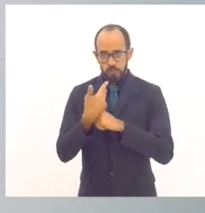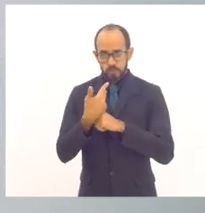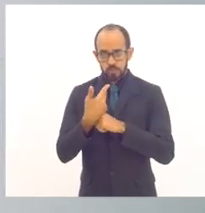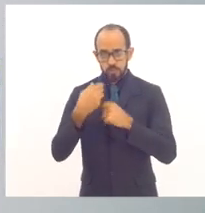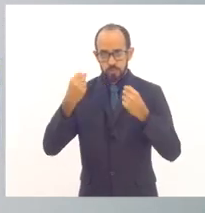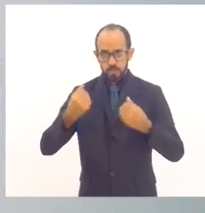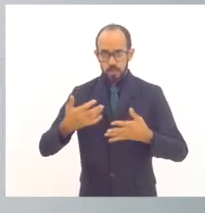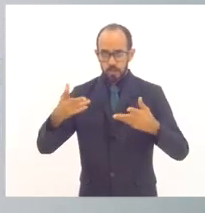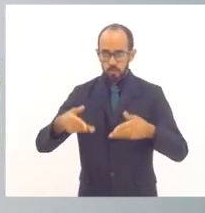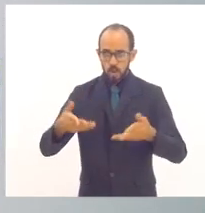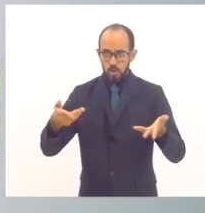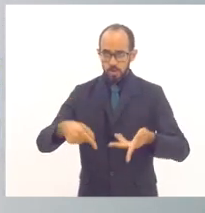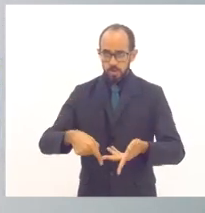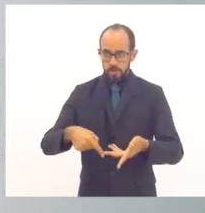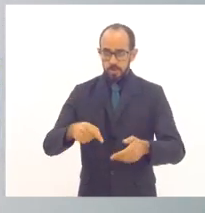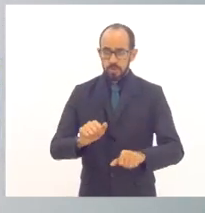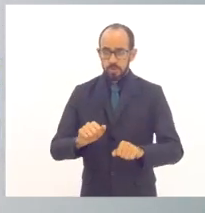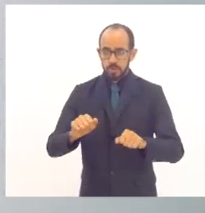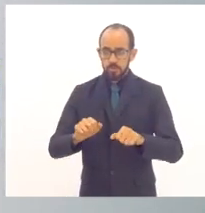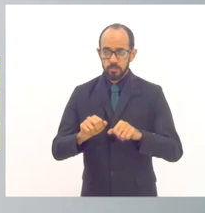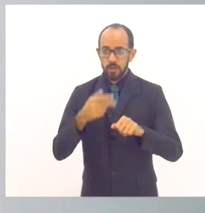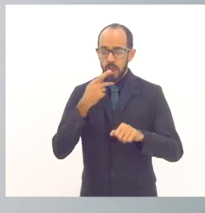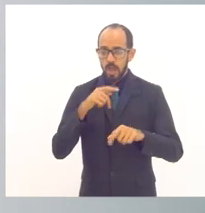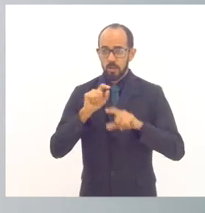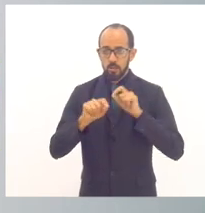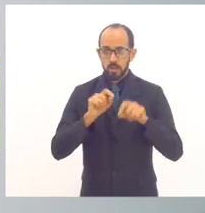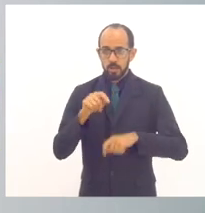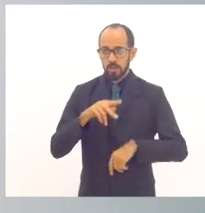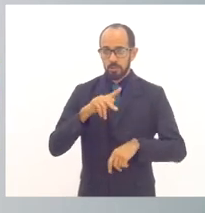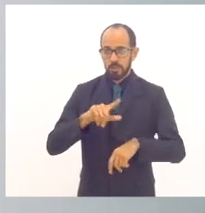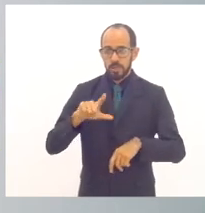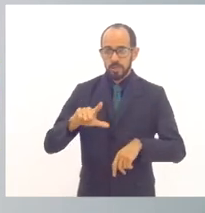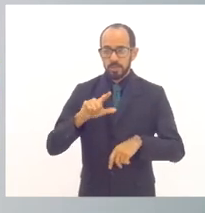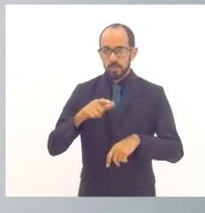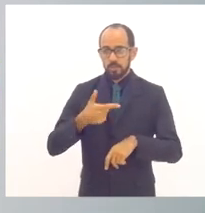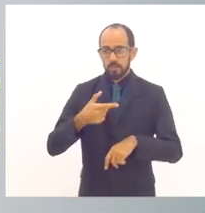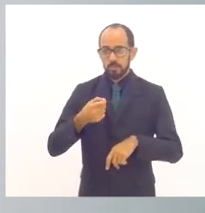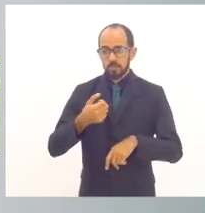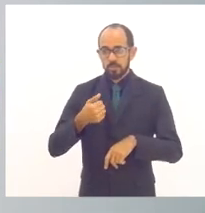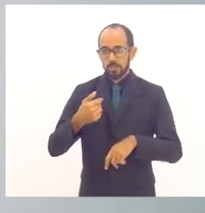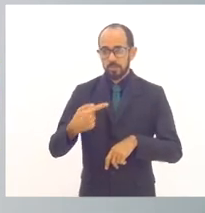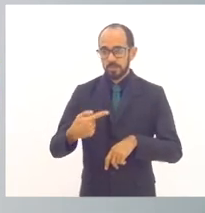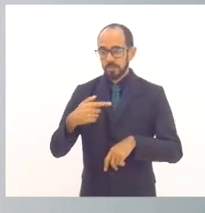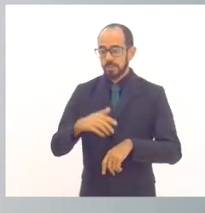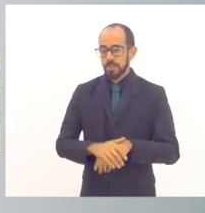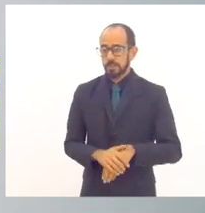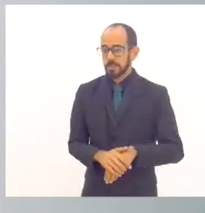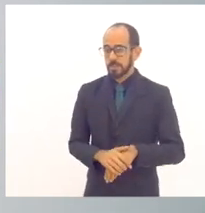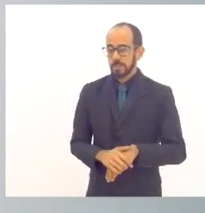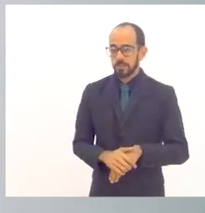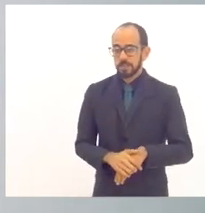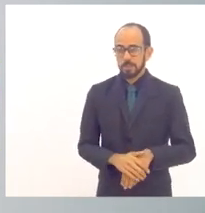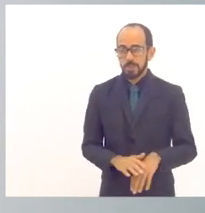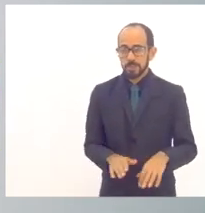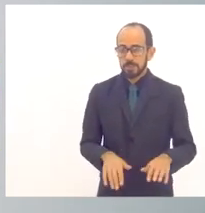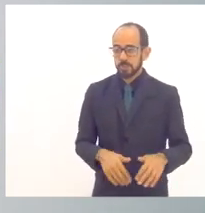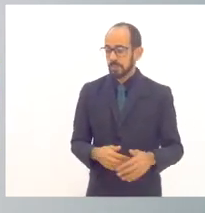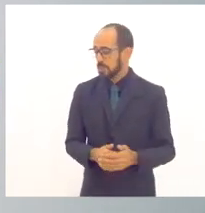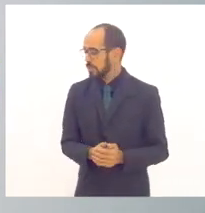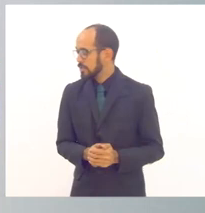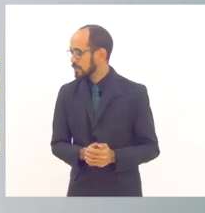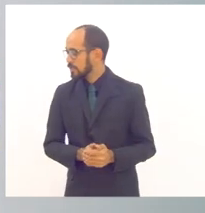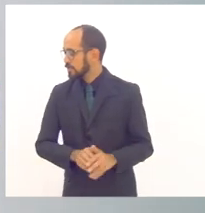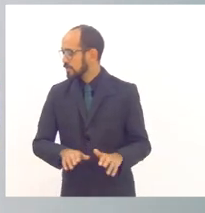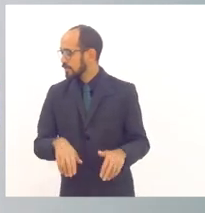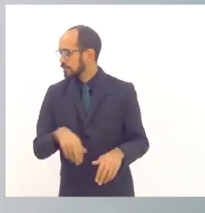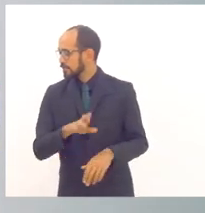falar agora. Que a PL de 2017, né? A lei virou 2019. Robertinho